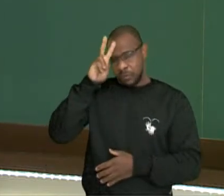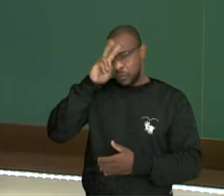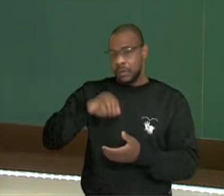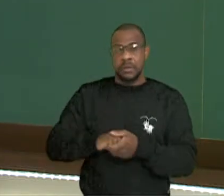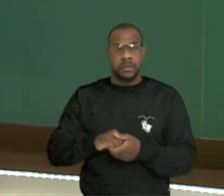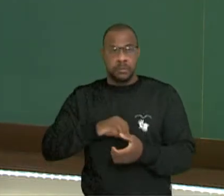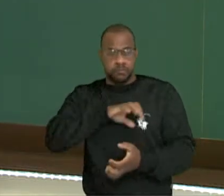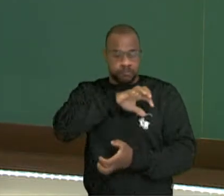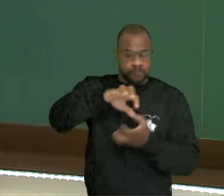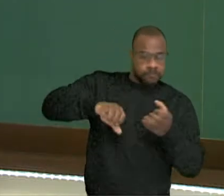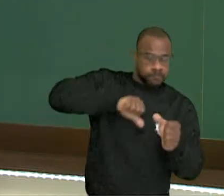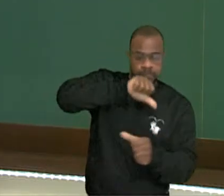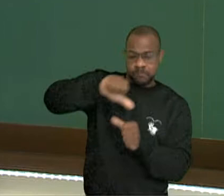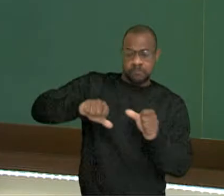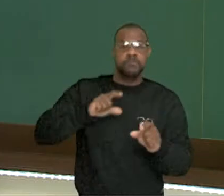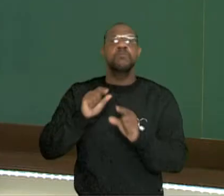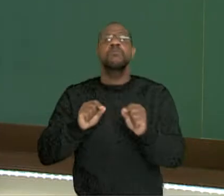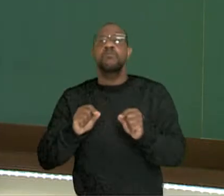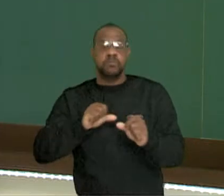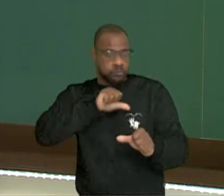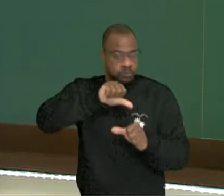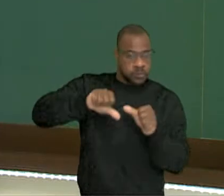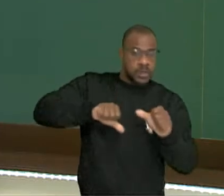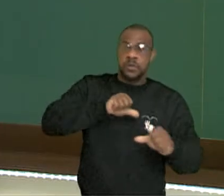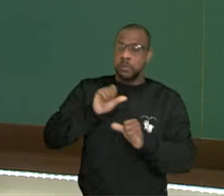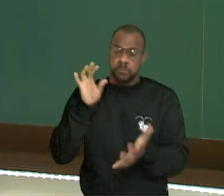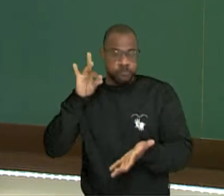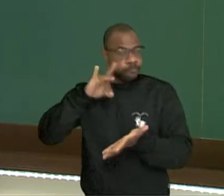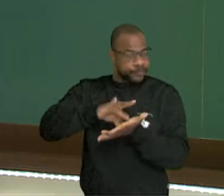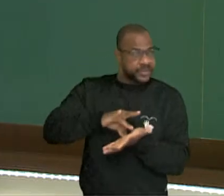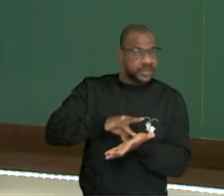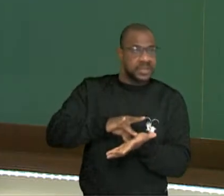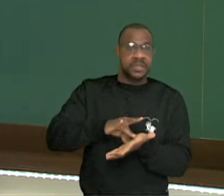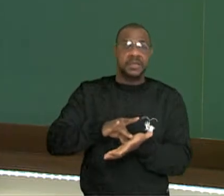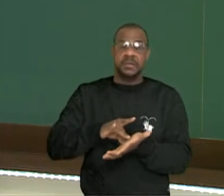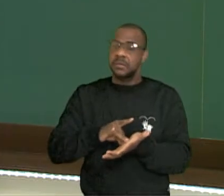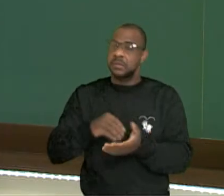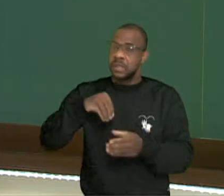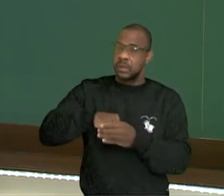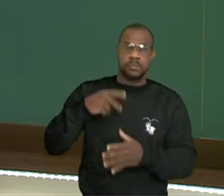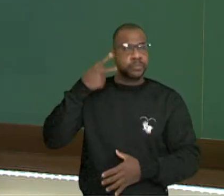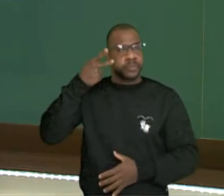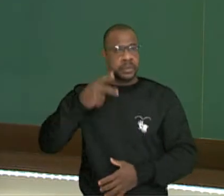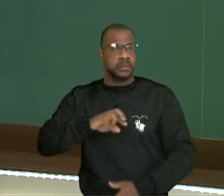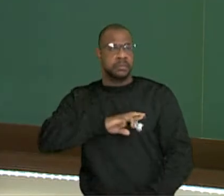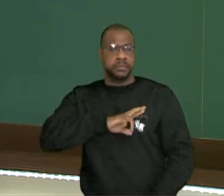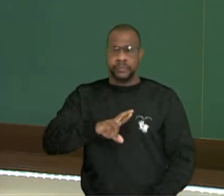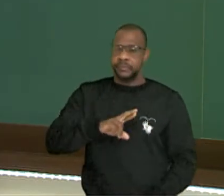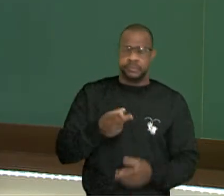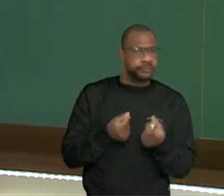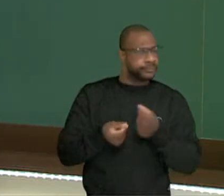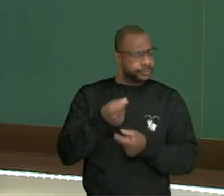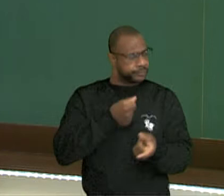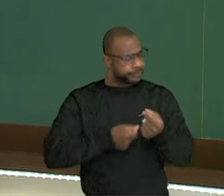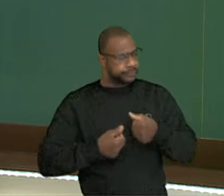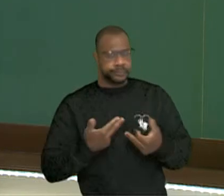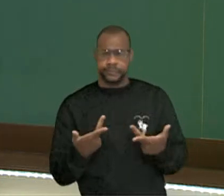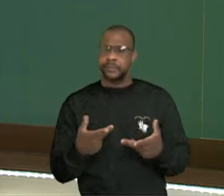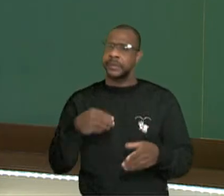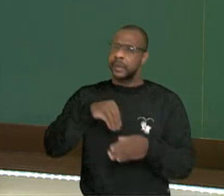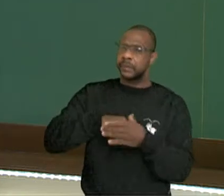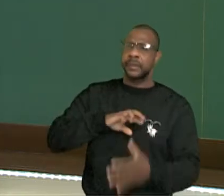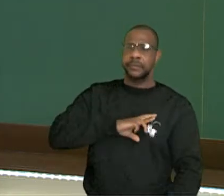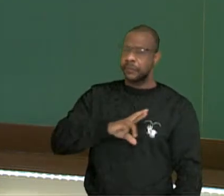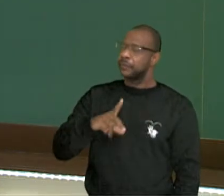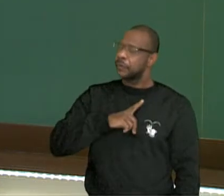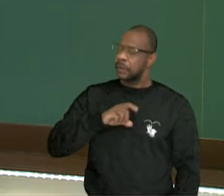uma mudança abrupta, né, uma mudança radical no campo político, ou no campo econômico, ou no campo religioso. Nós vamos